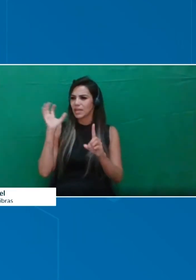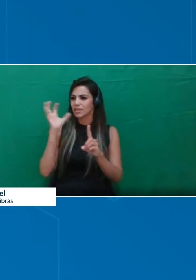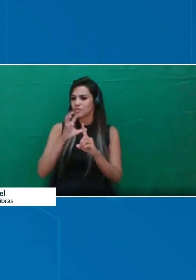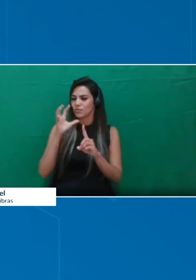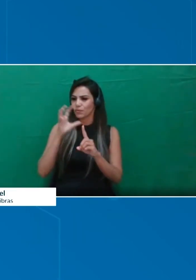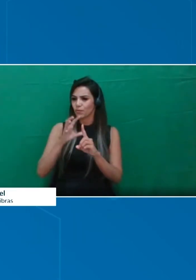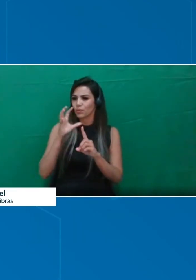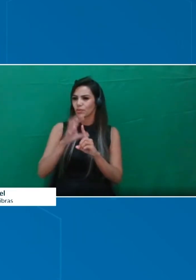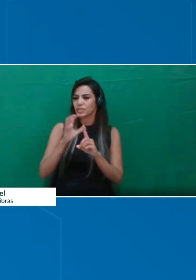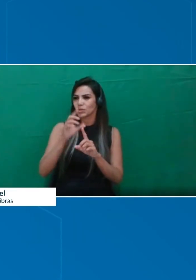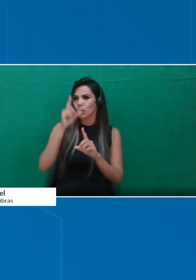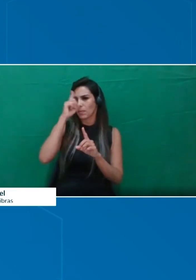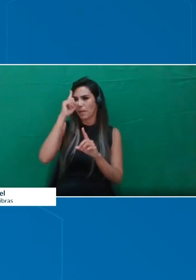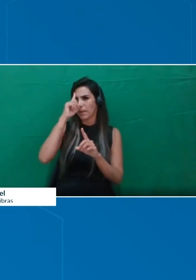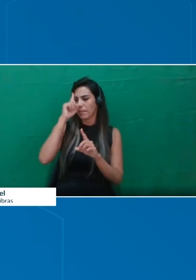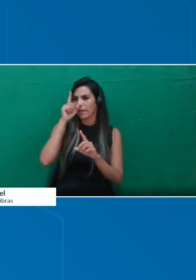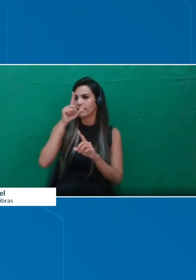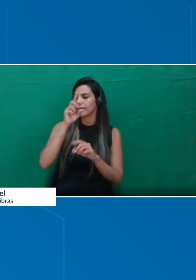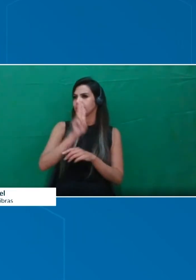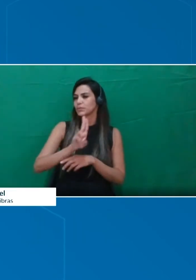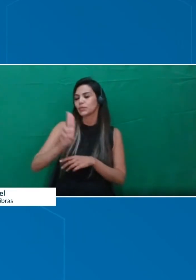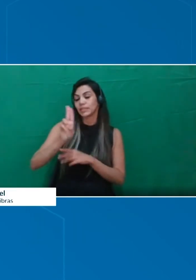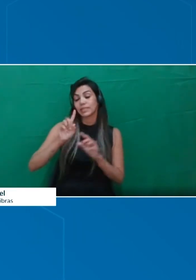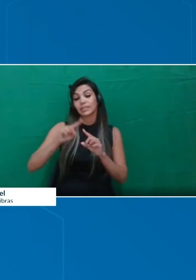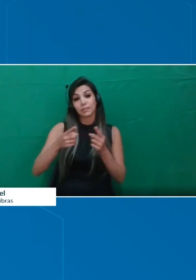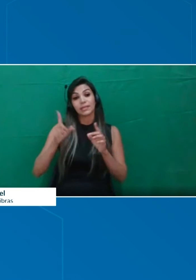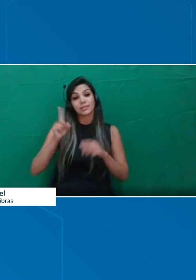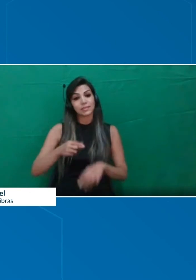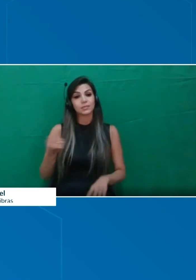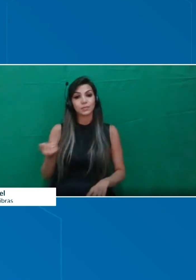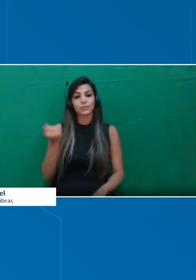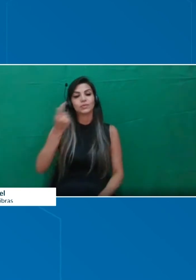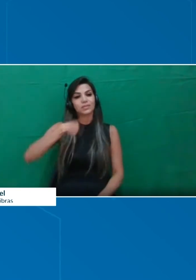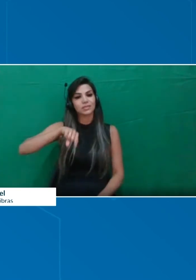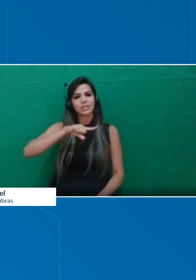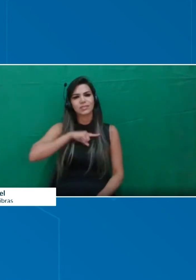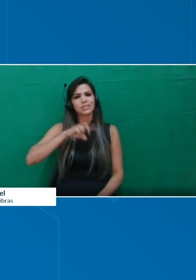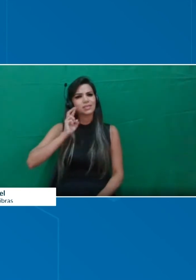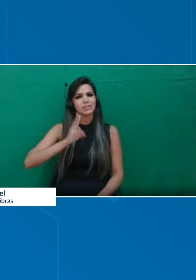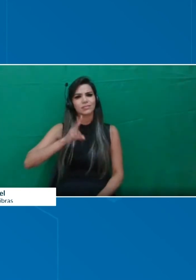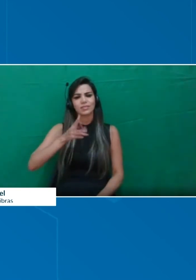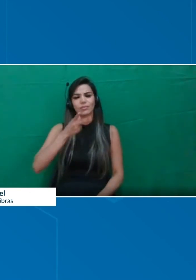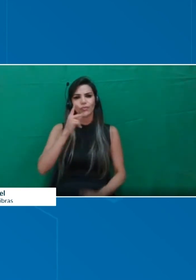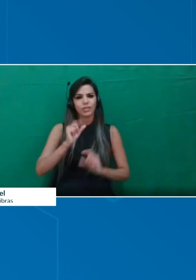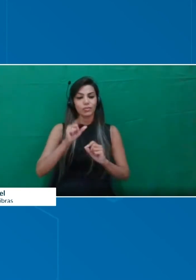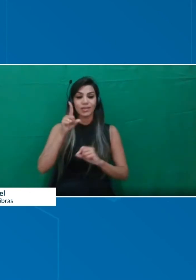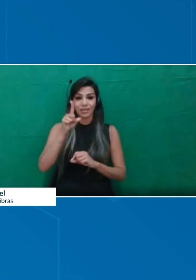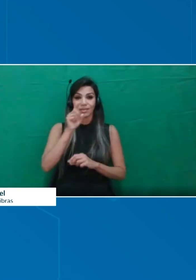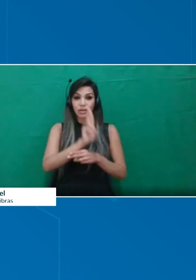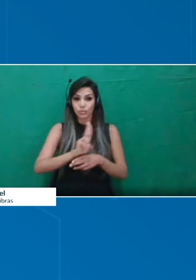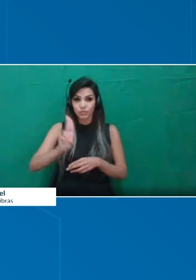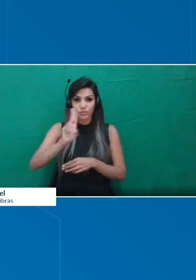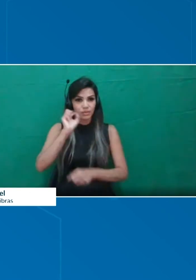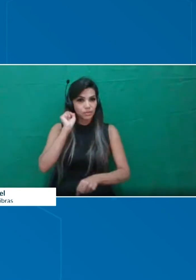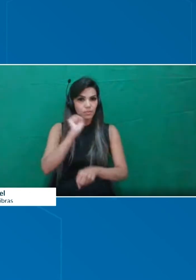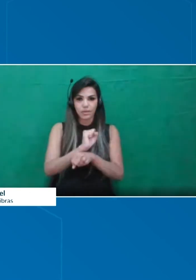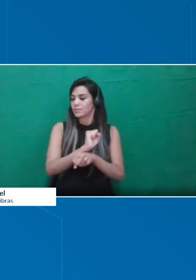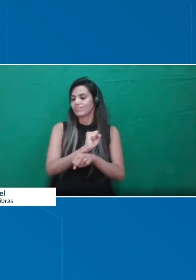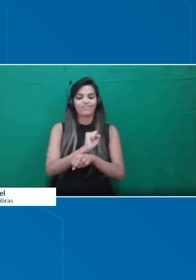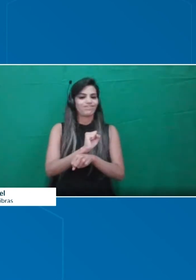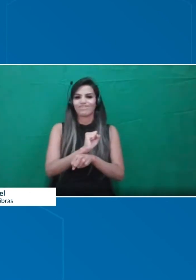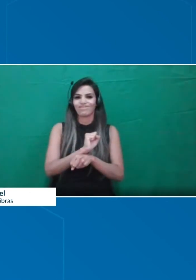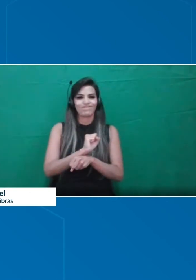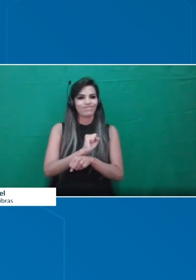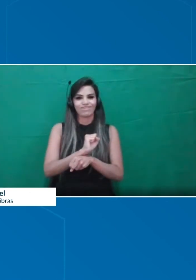Primeiro, uma das coisas que é sempre fundamental a gente colocar é que a universidade não parou, pelo contrário, parece que a gente